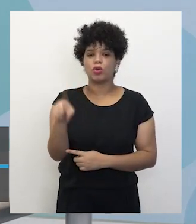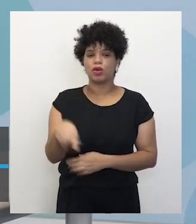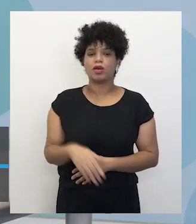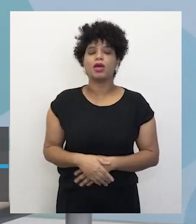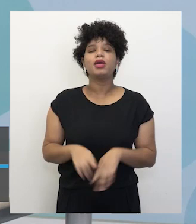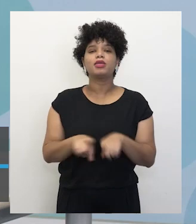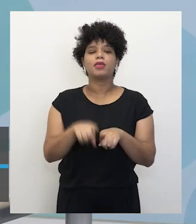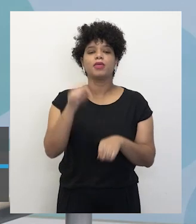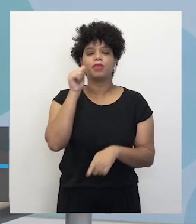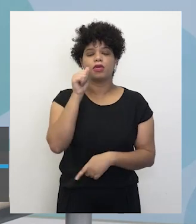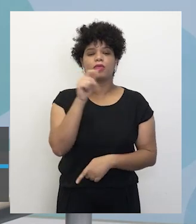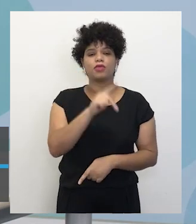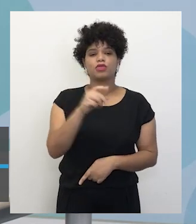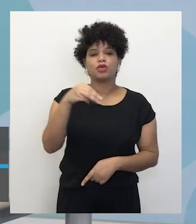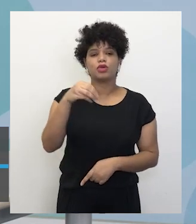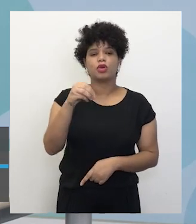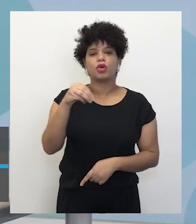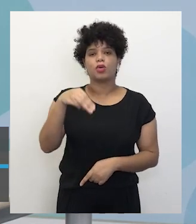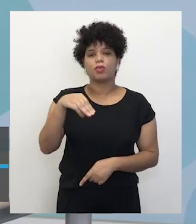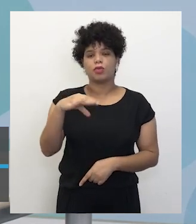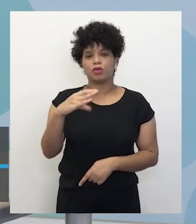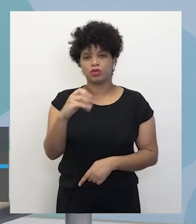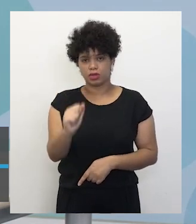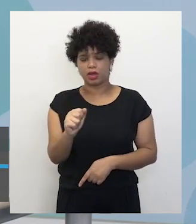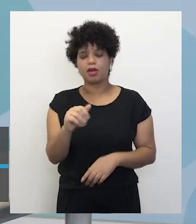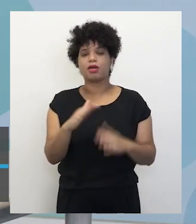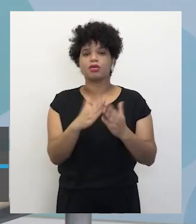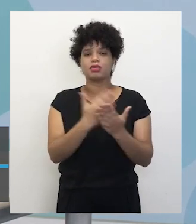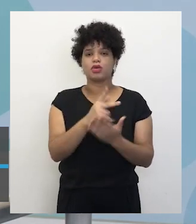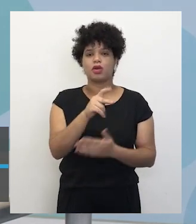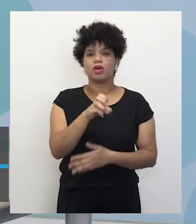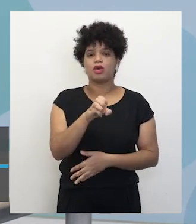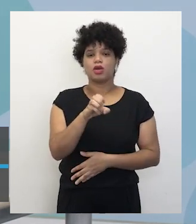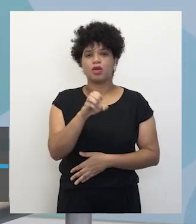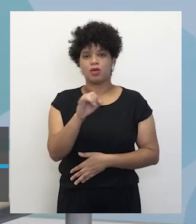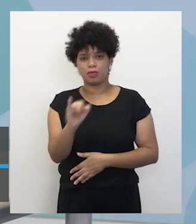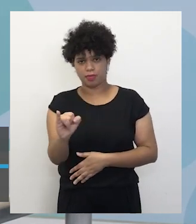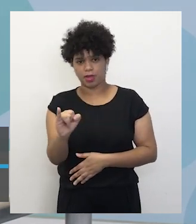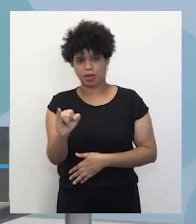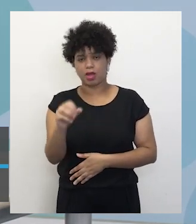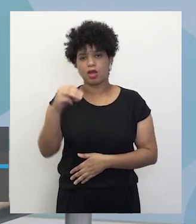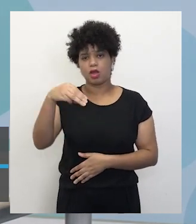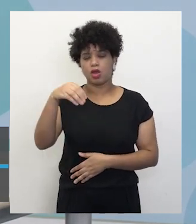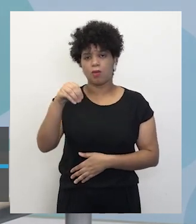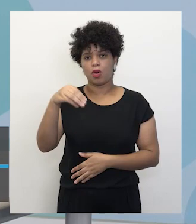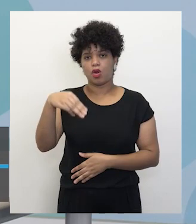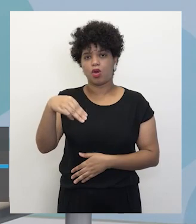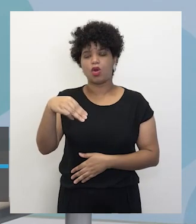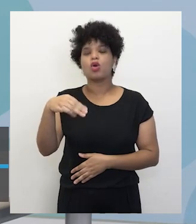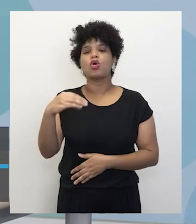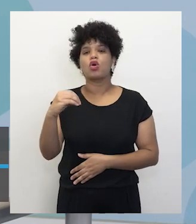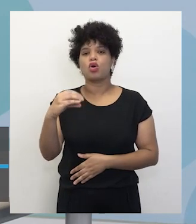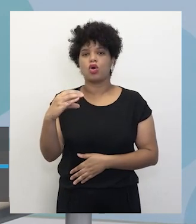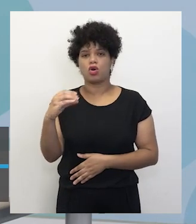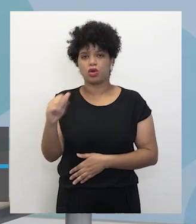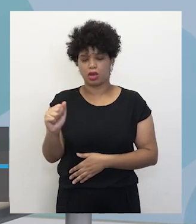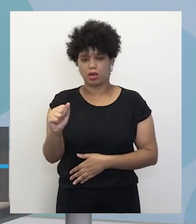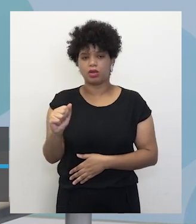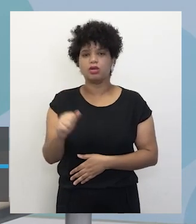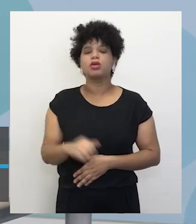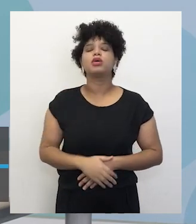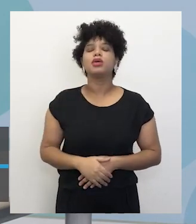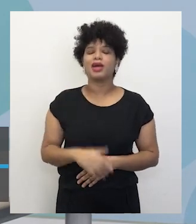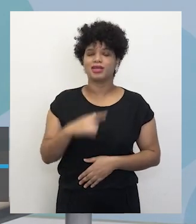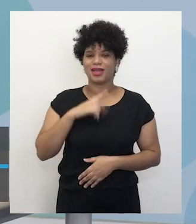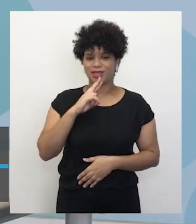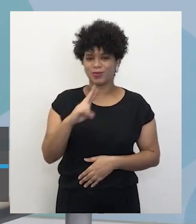da Promônica Cris, que é da PEI Barão de Monte Santo de Mococa, participando também da aula. E a